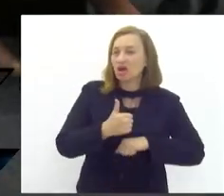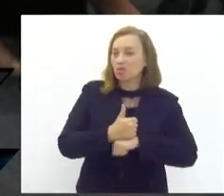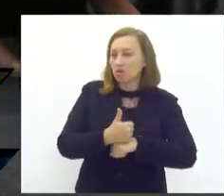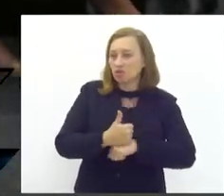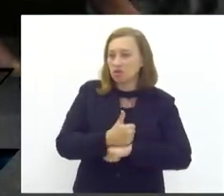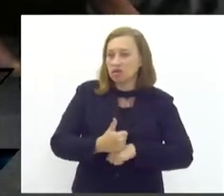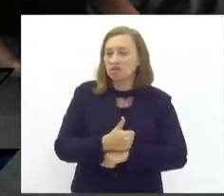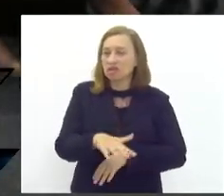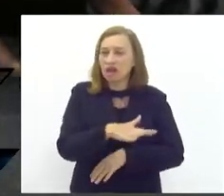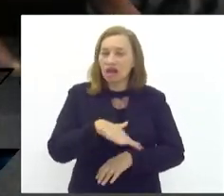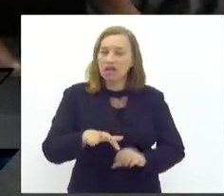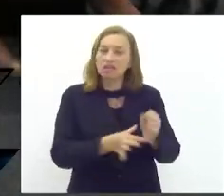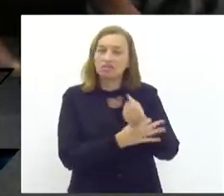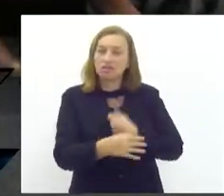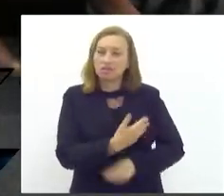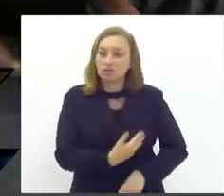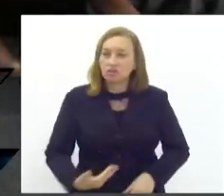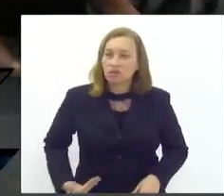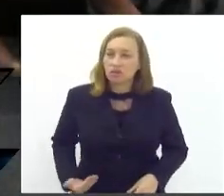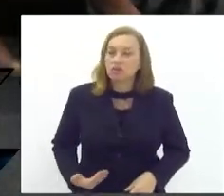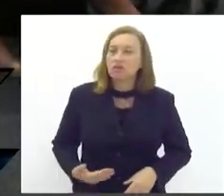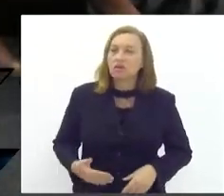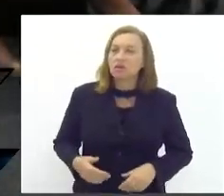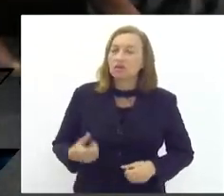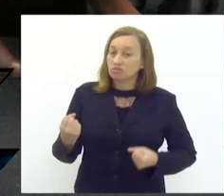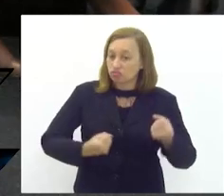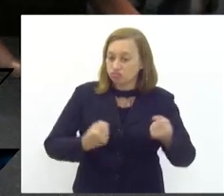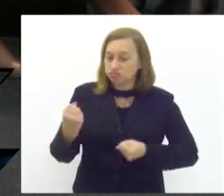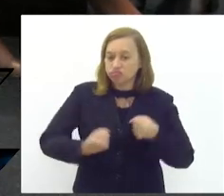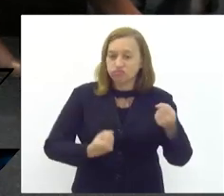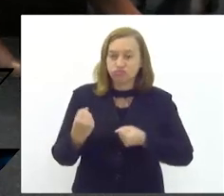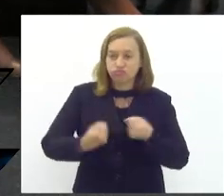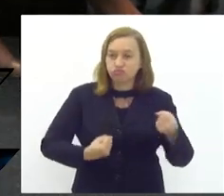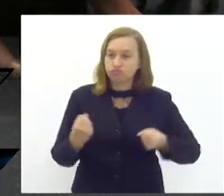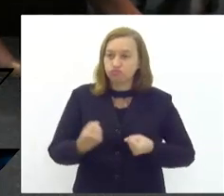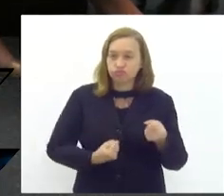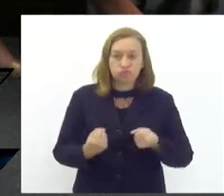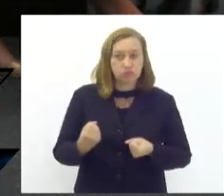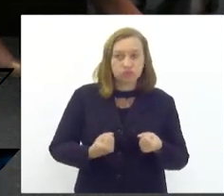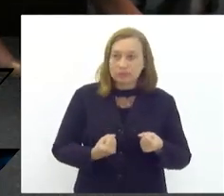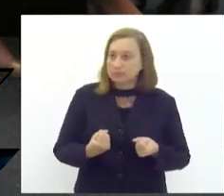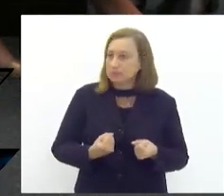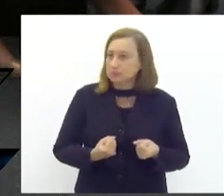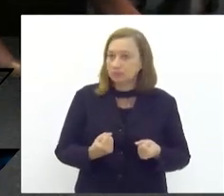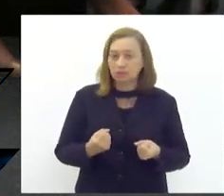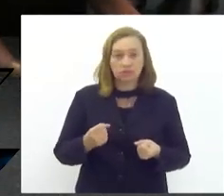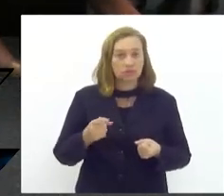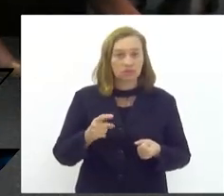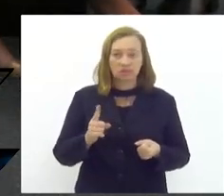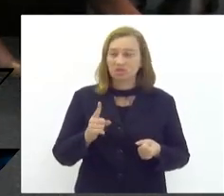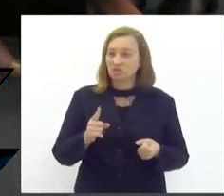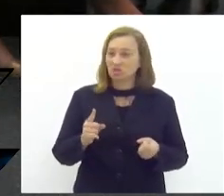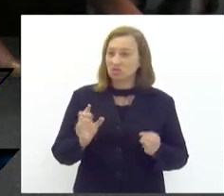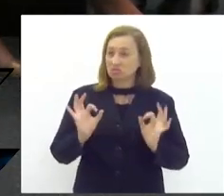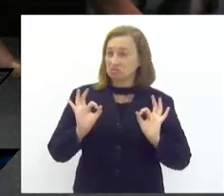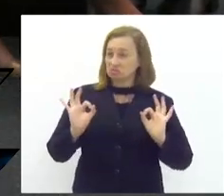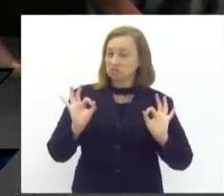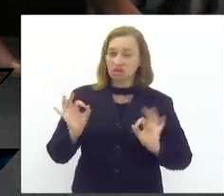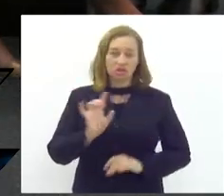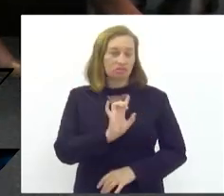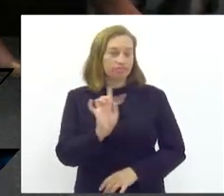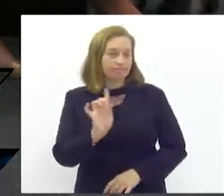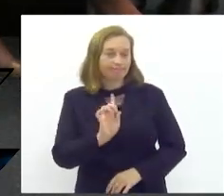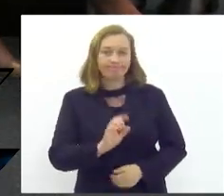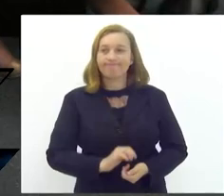de segurança pública andar de carro não é mais uma situação de luxo de Privilégio nada